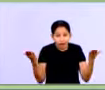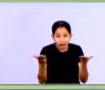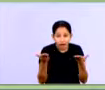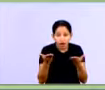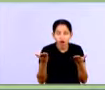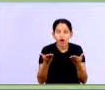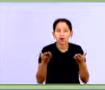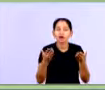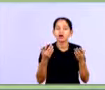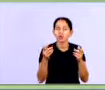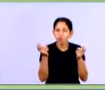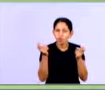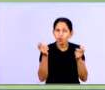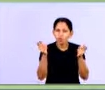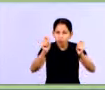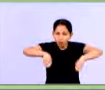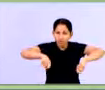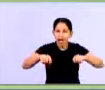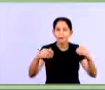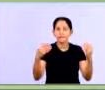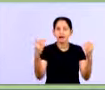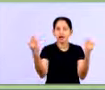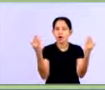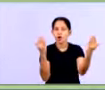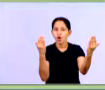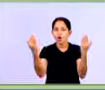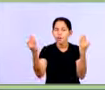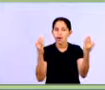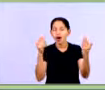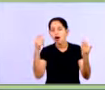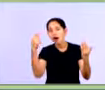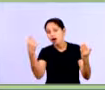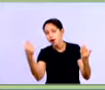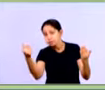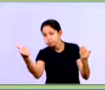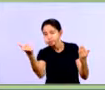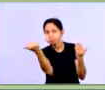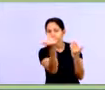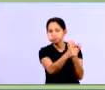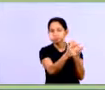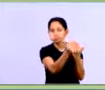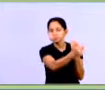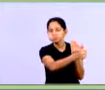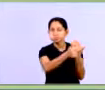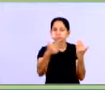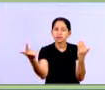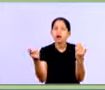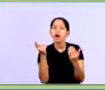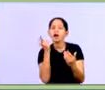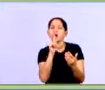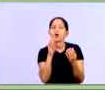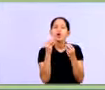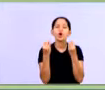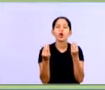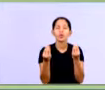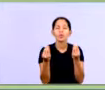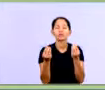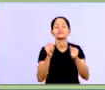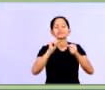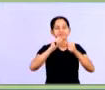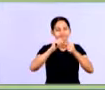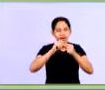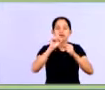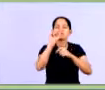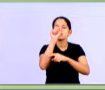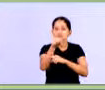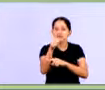Você consegue comparar um negócio com o outro. Então, se você tem opções de investimentos, se você conseguir calcular o payback, você consegue comparar qual o